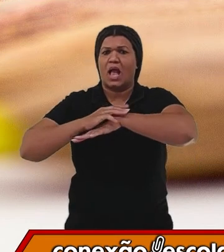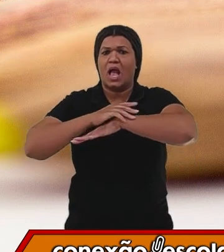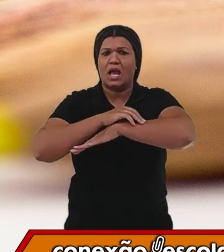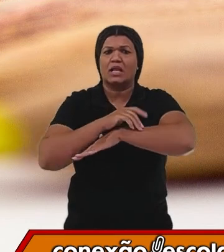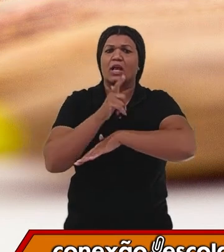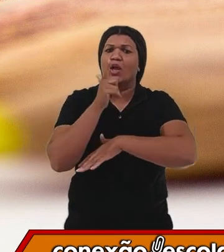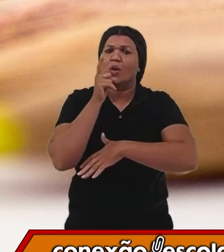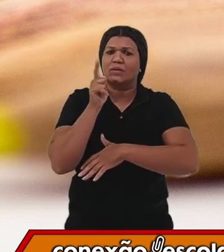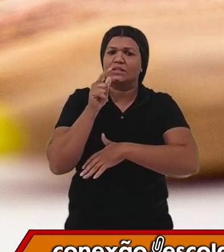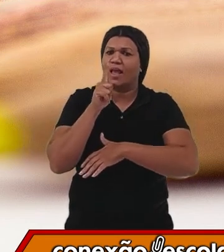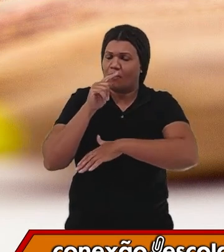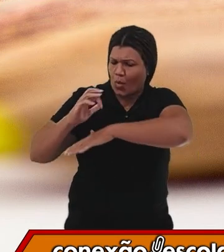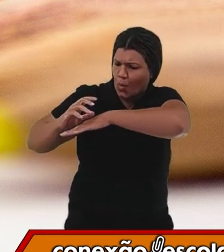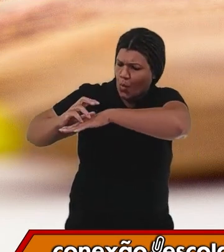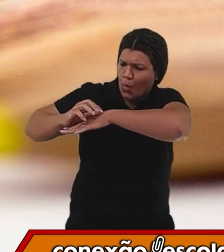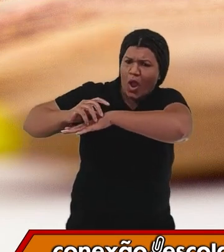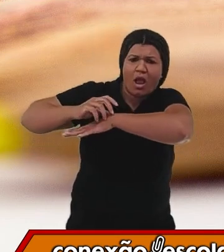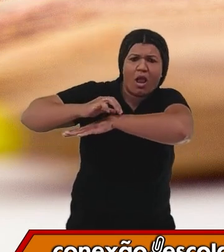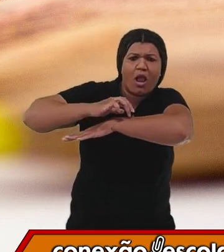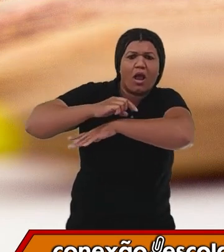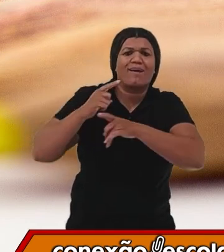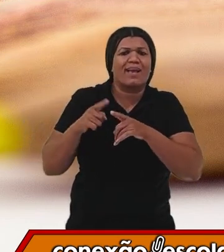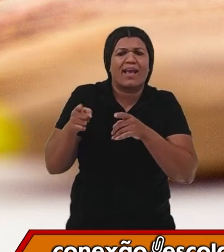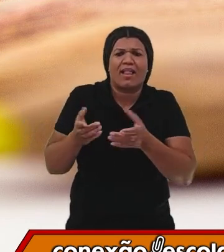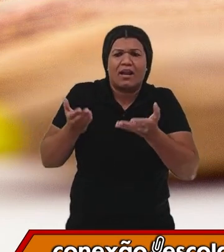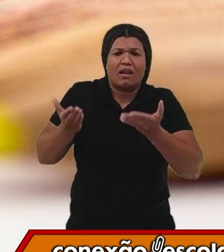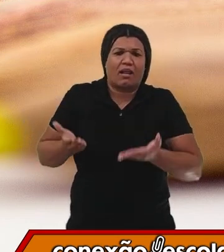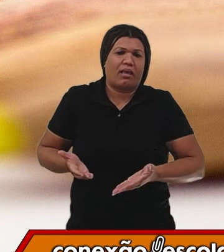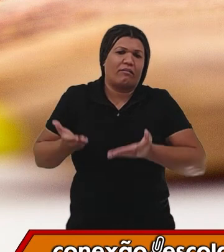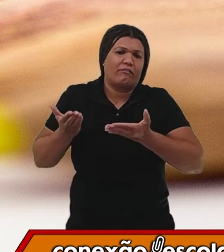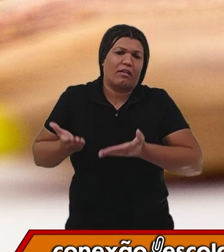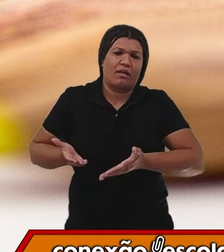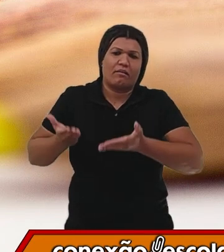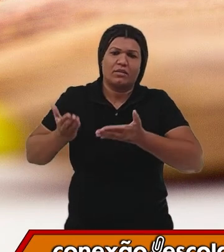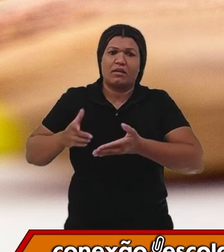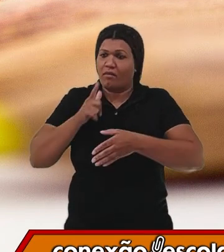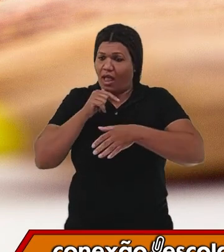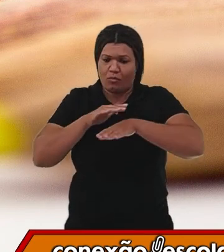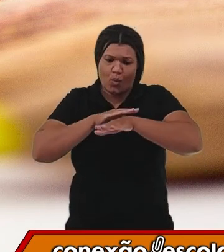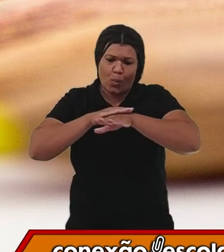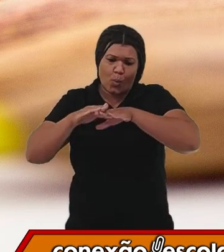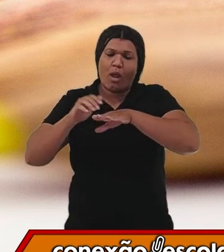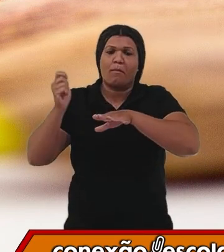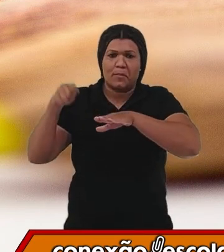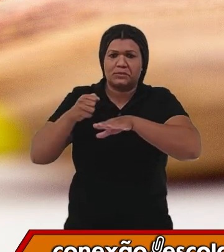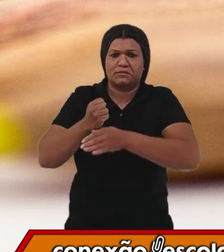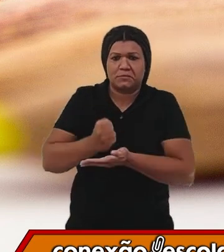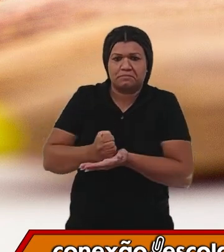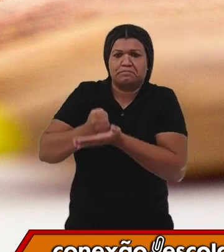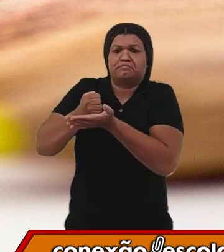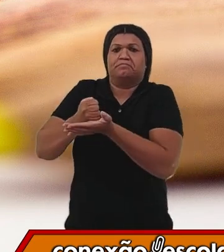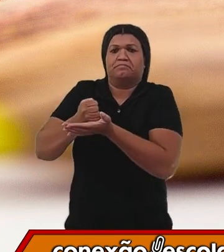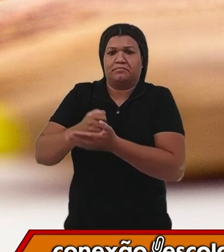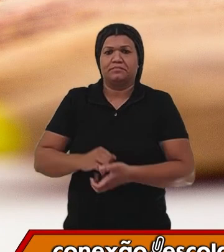que consegue andar por cima da água. Por quê? Porque ela é muito levinha e tem essa superfície, essa camadinha que sustenta ela.